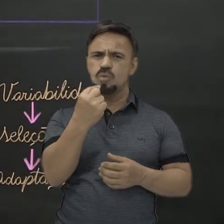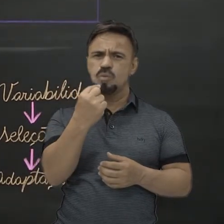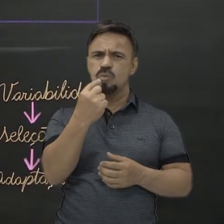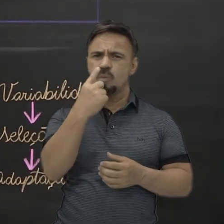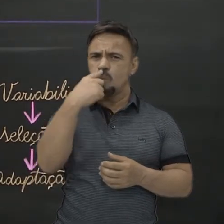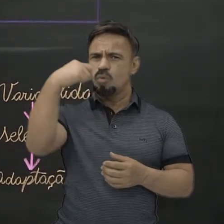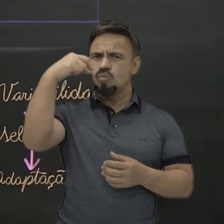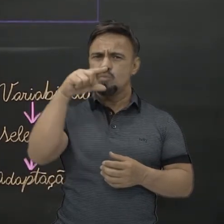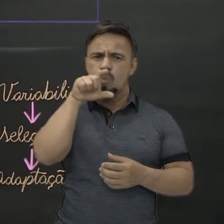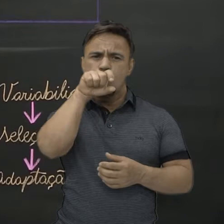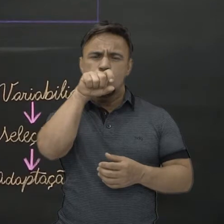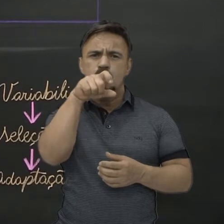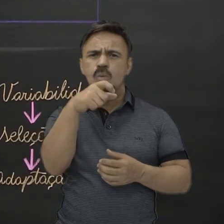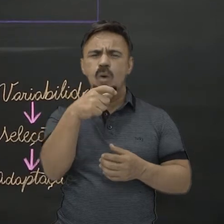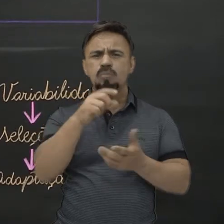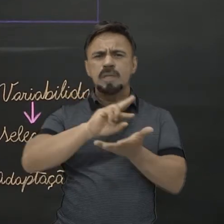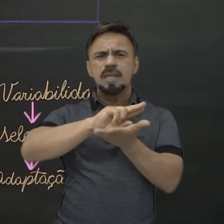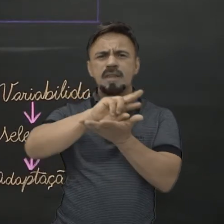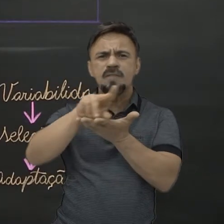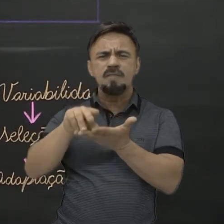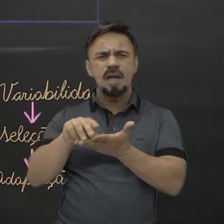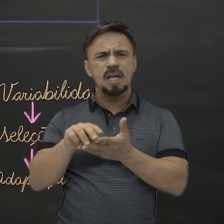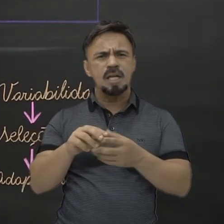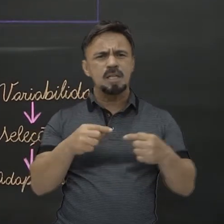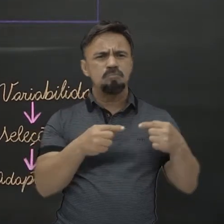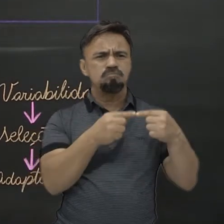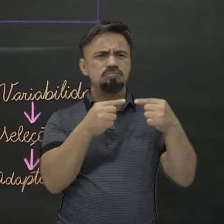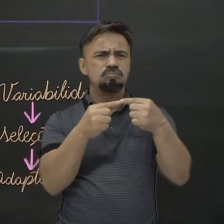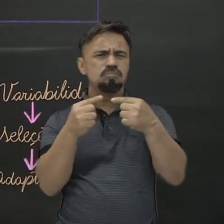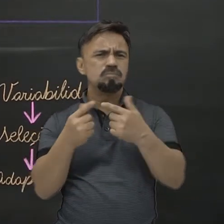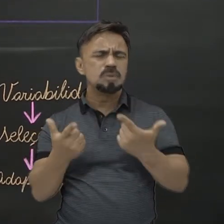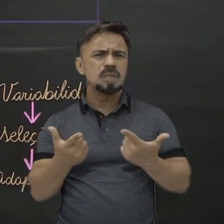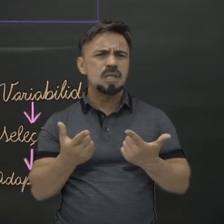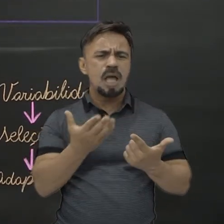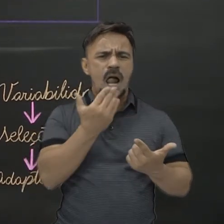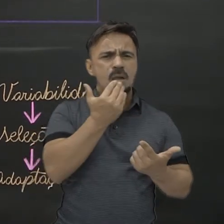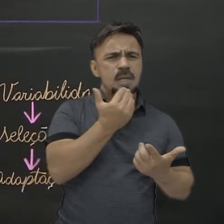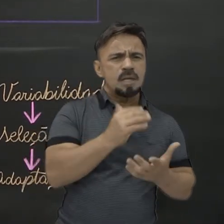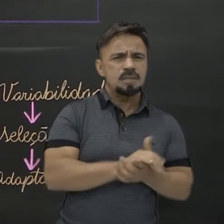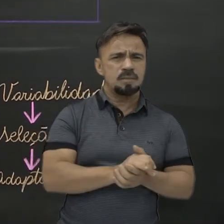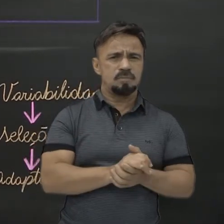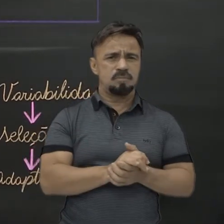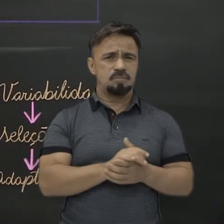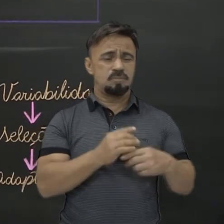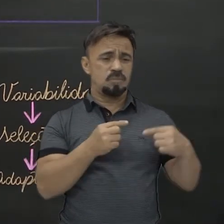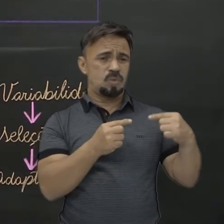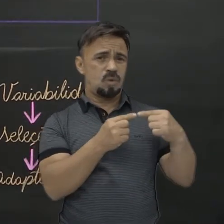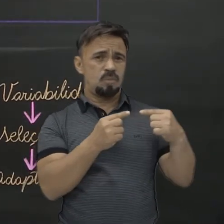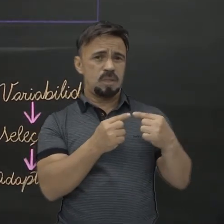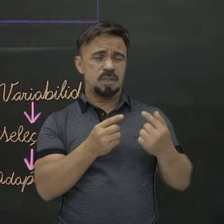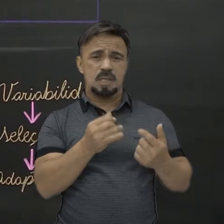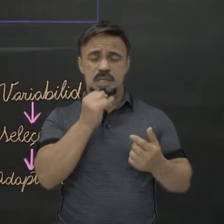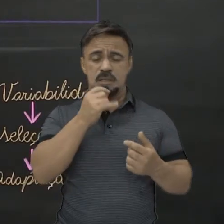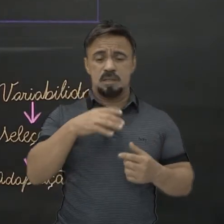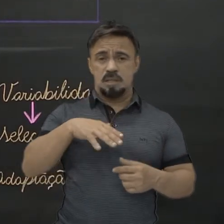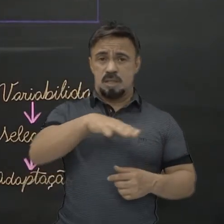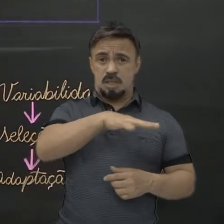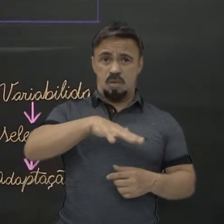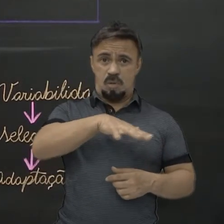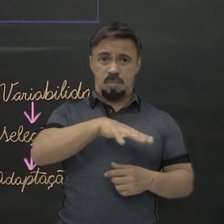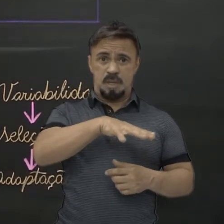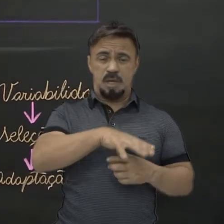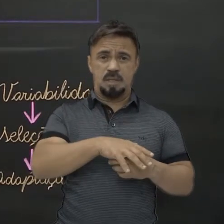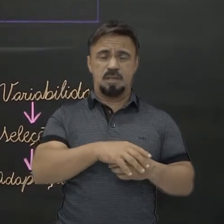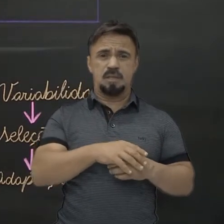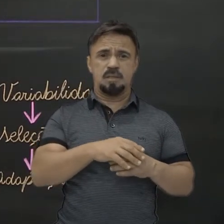diferentes. E ele observava que havia uma correlação entre o tipo de bico e o tipo da alimentação. Então pensa você, se eu tenho um ambiente, que eu